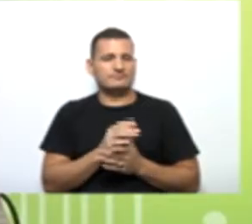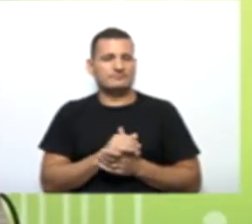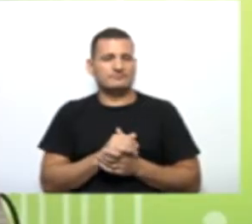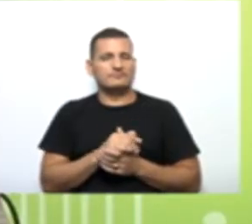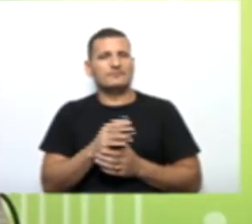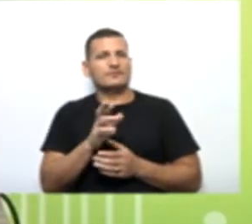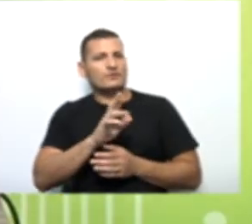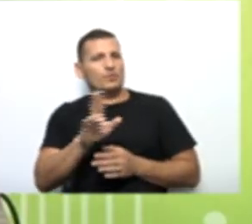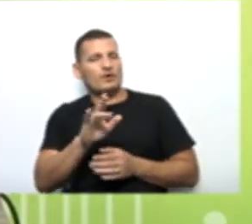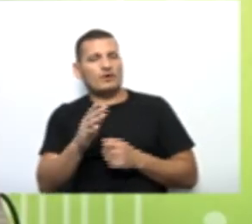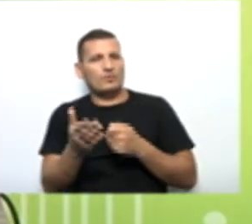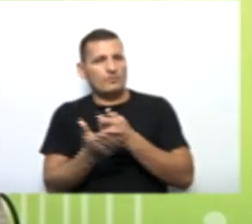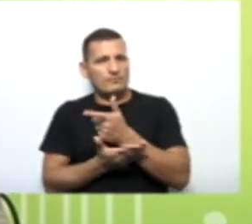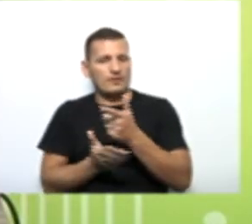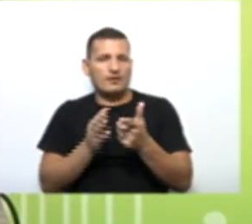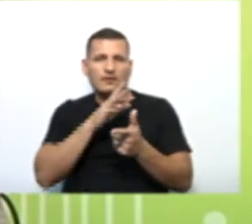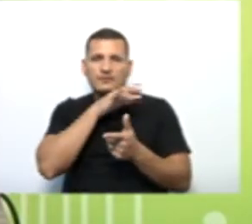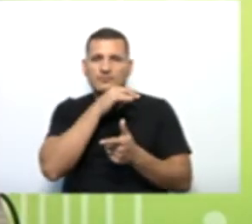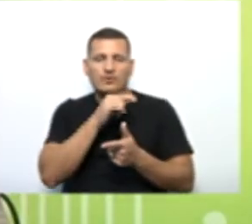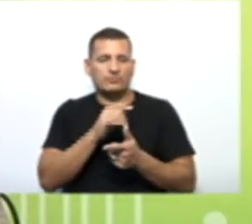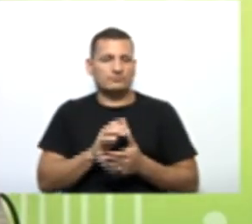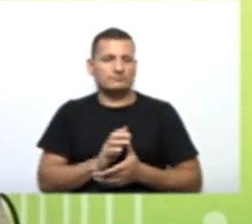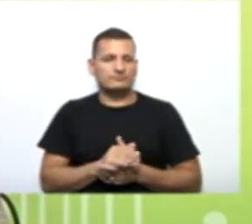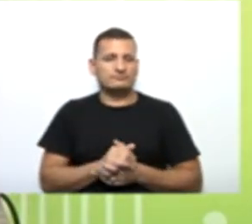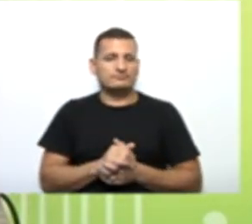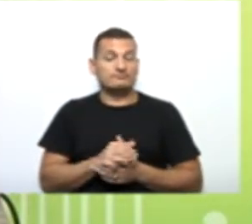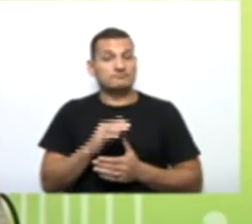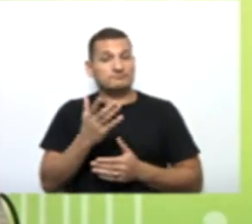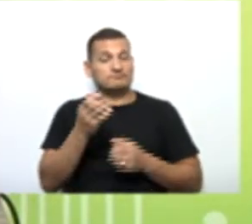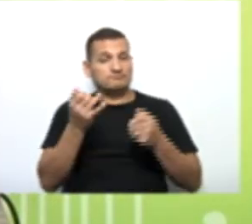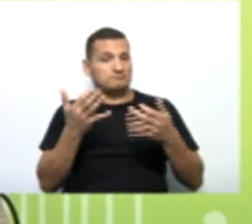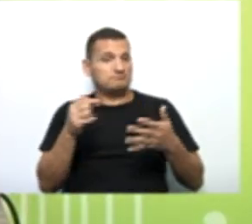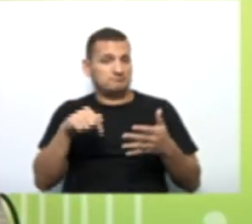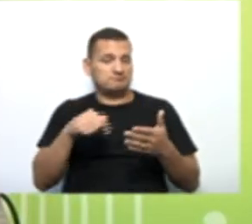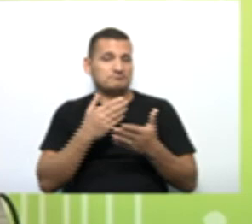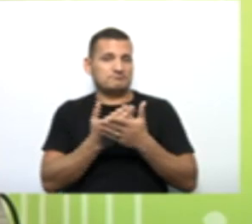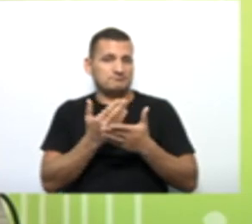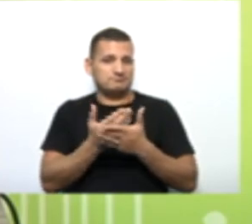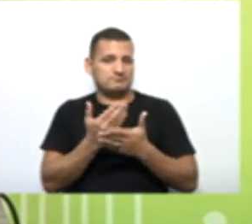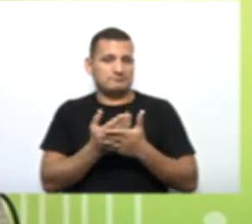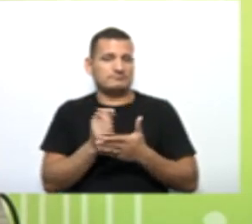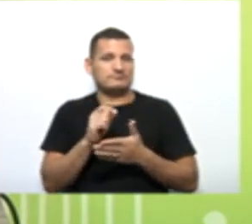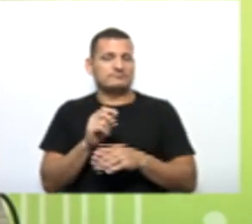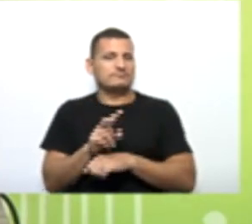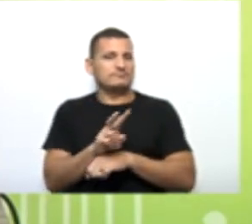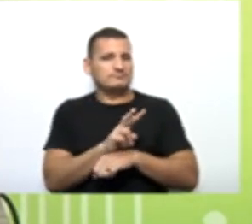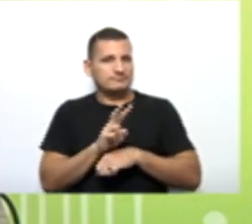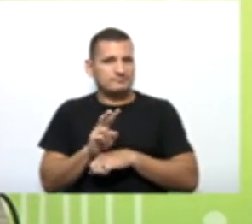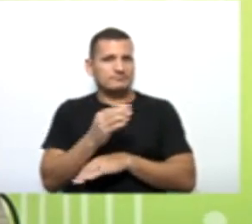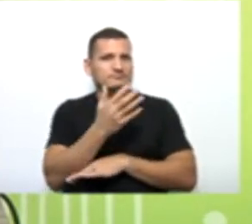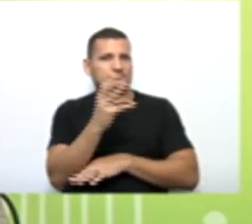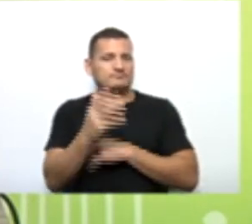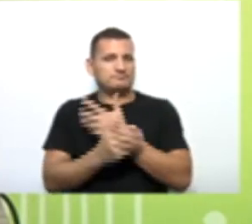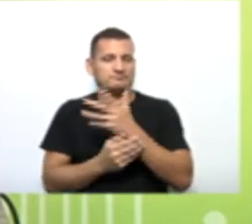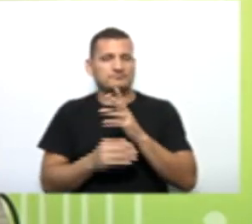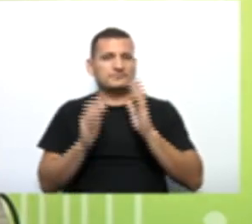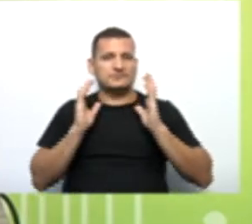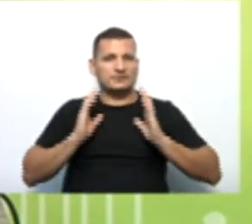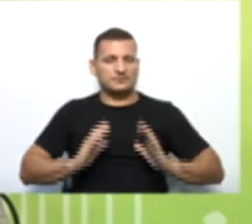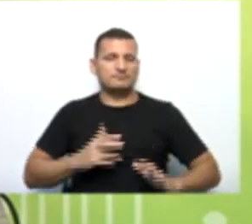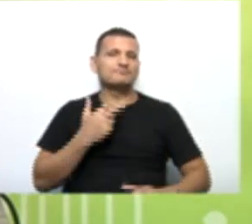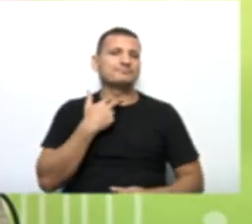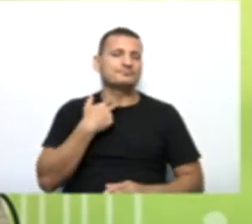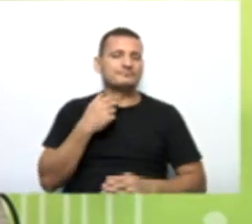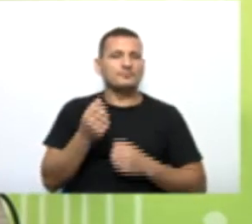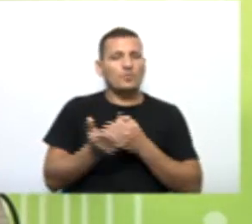comprar animais silvestres. Olha que coisa legal, nós frisamos bem aqui na aula, né? Para preservação do meio ambiente, como cidadão, a gente não pode